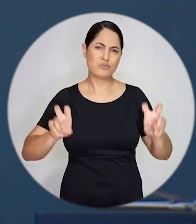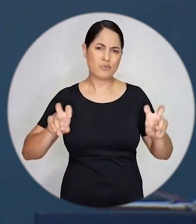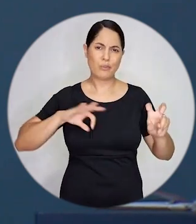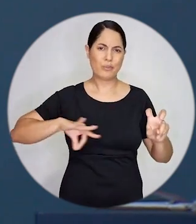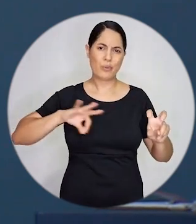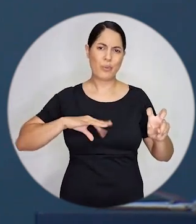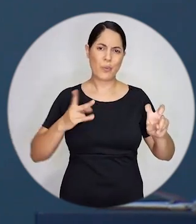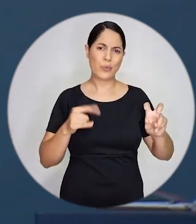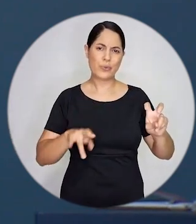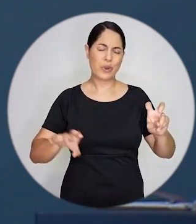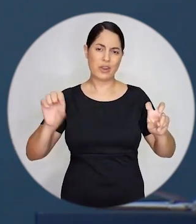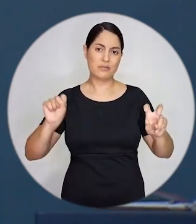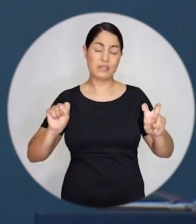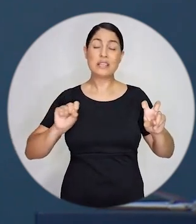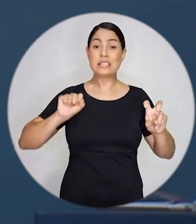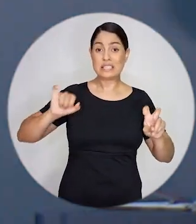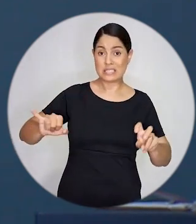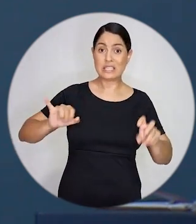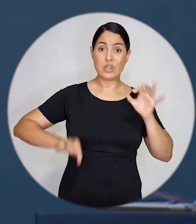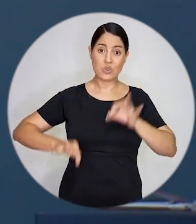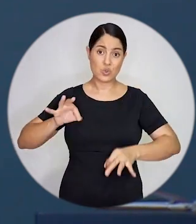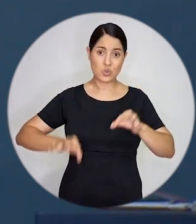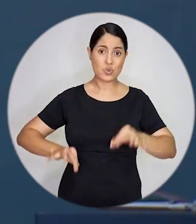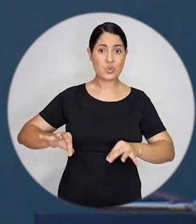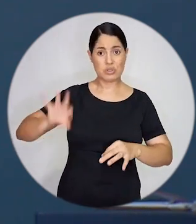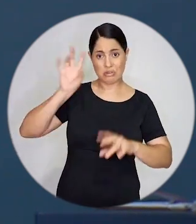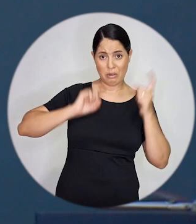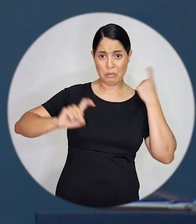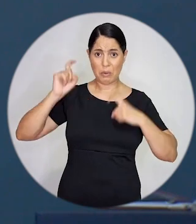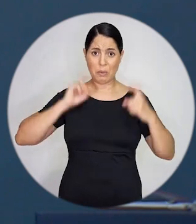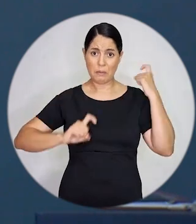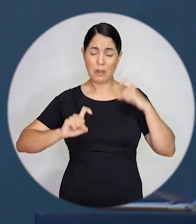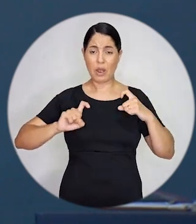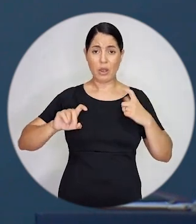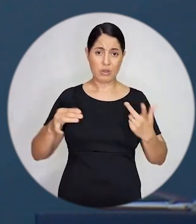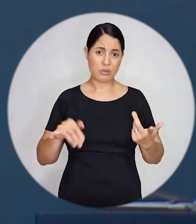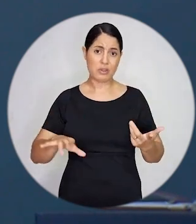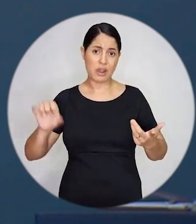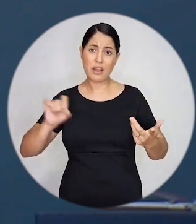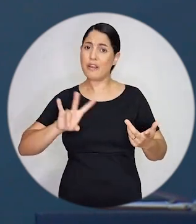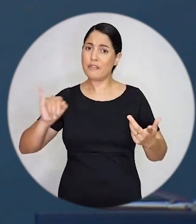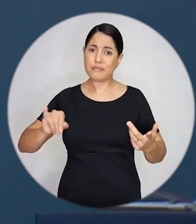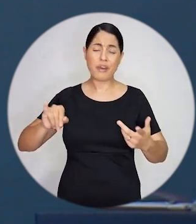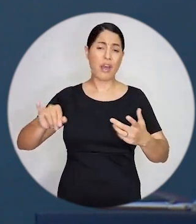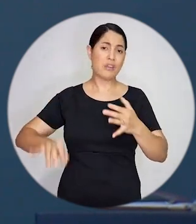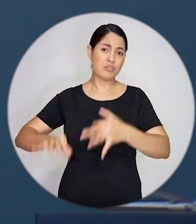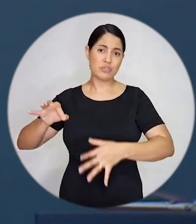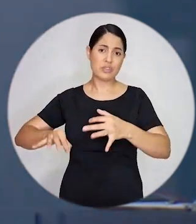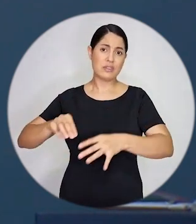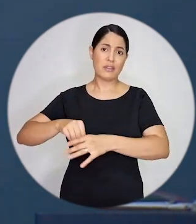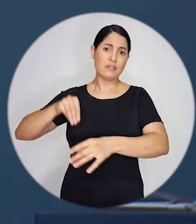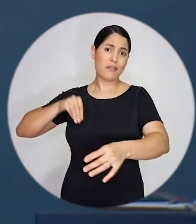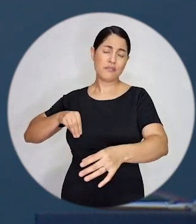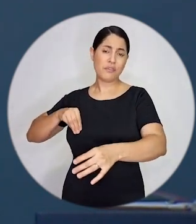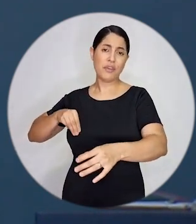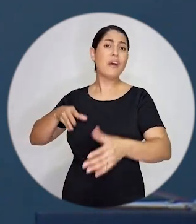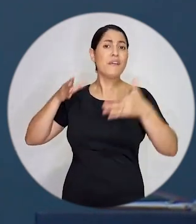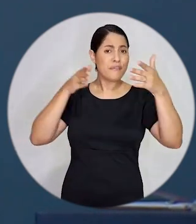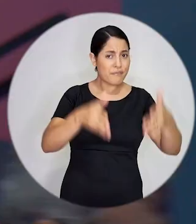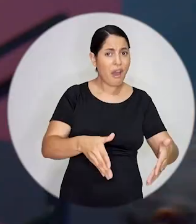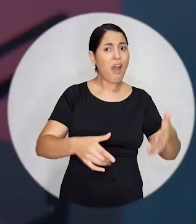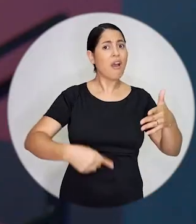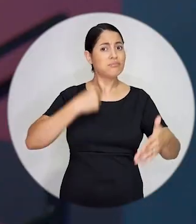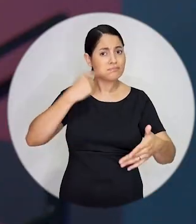preocupar com os honorários do advogado. Porque se o juiz está preocupado com os honorários do advogado, ele sai da magistratura e vai ser